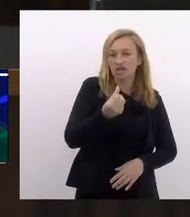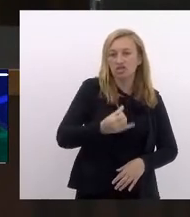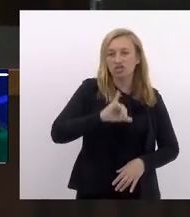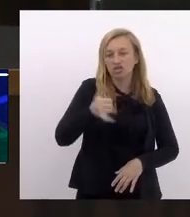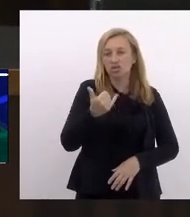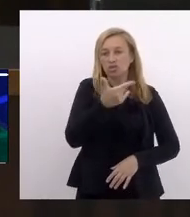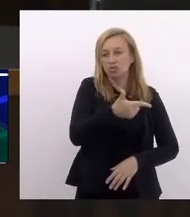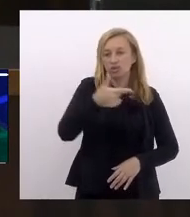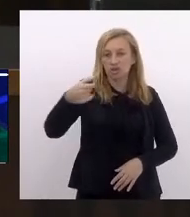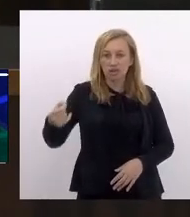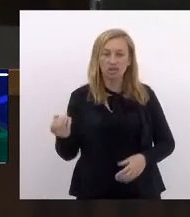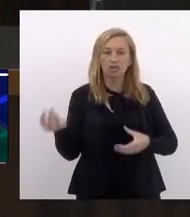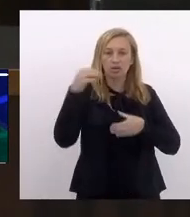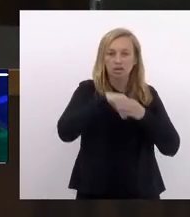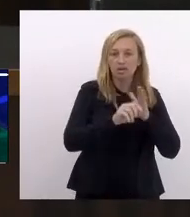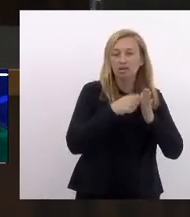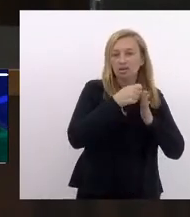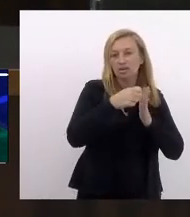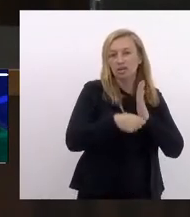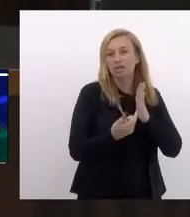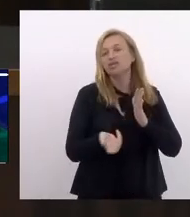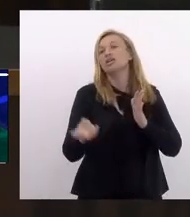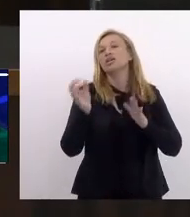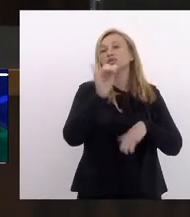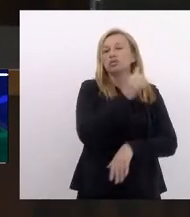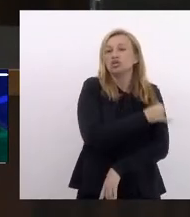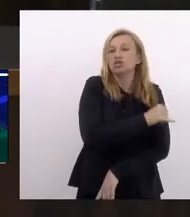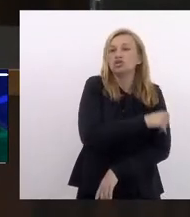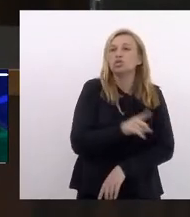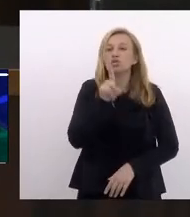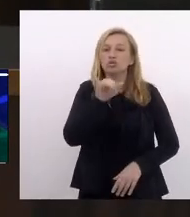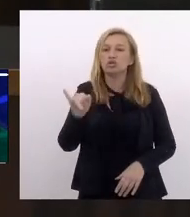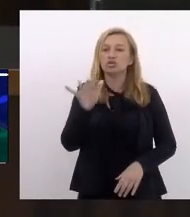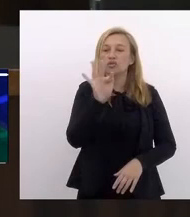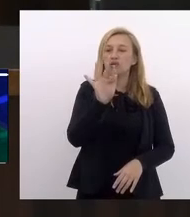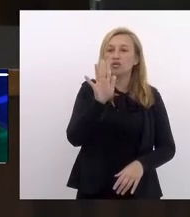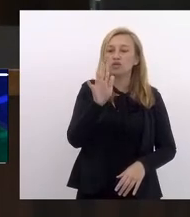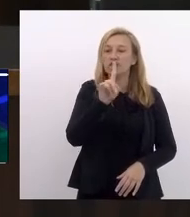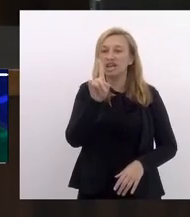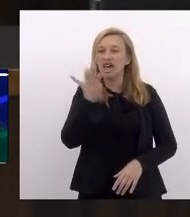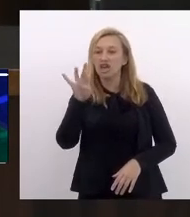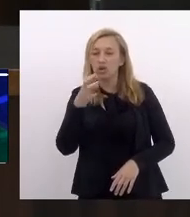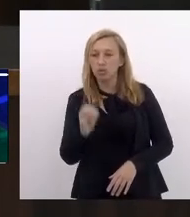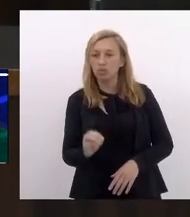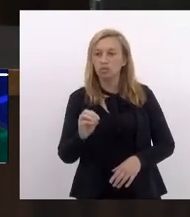janeiro de 2010, para incluir no calendário oficial do Rio de Janeiro o dia do fuzileiro naval.